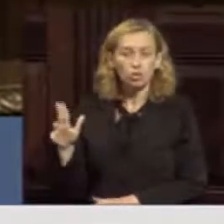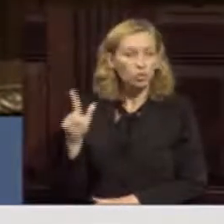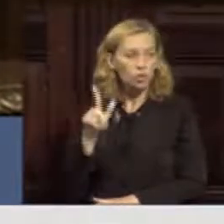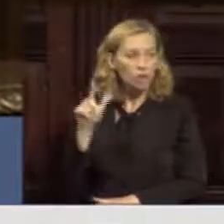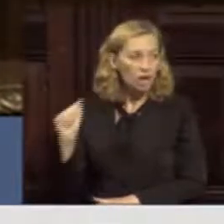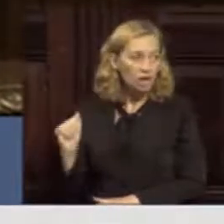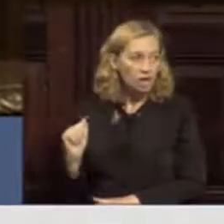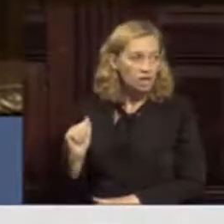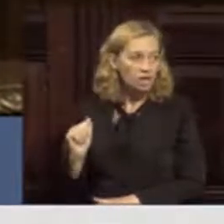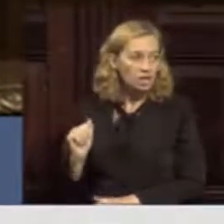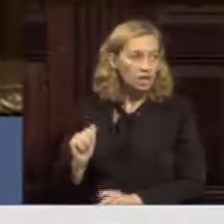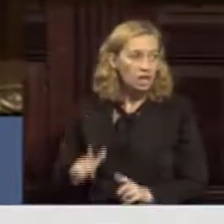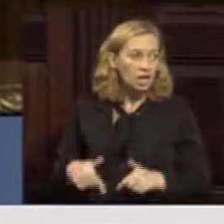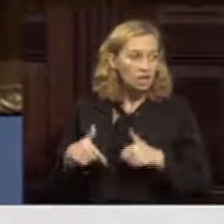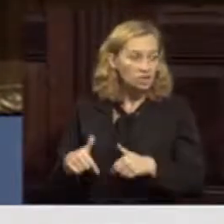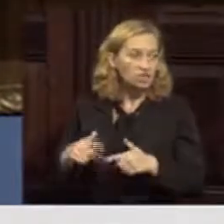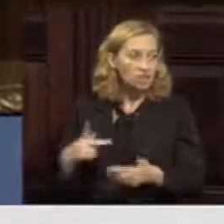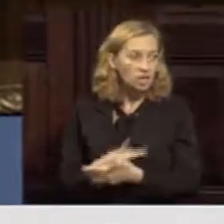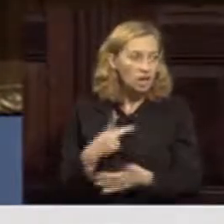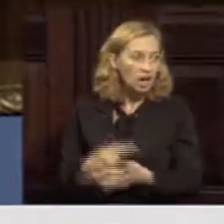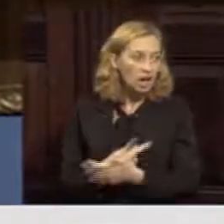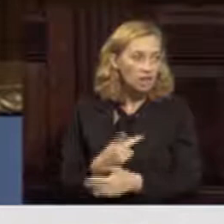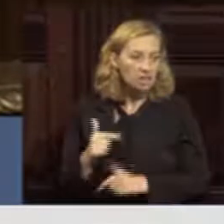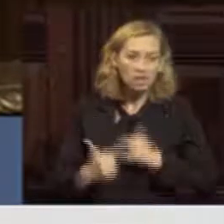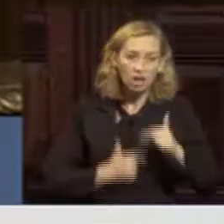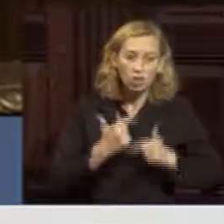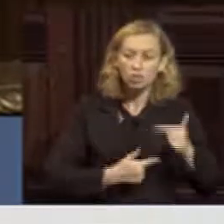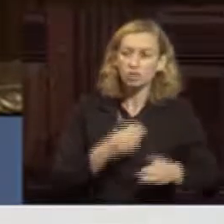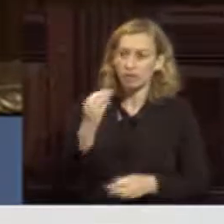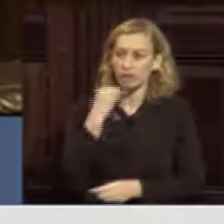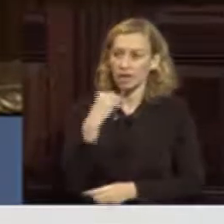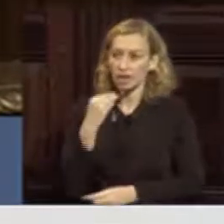brasileiros, propagando a luta fratricida em vez de